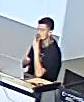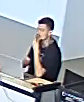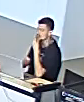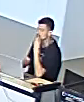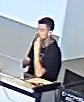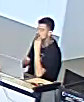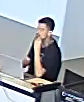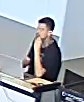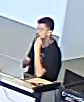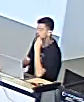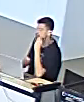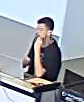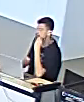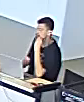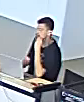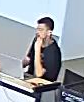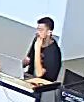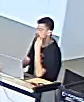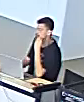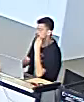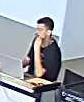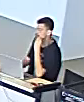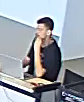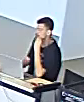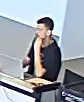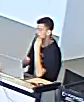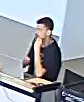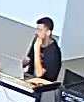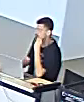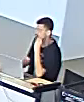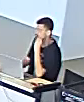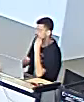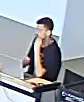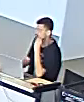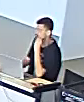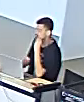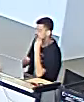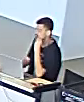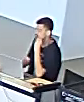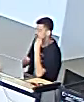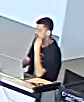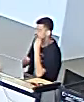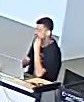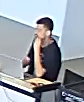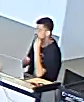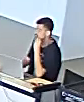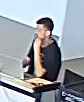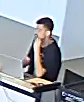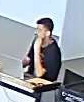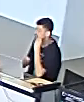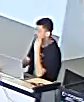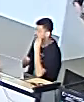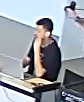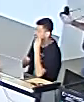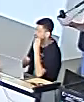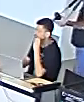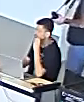descumprimento da legislação. No Estado de Minas Gerais, nós não temos. Nós não sabemos a quem recorrer.